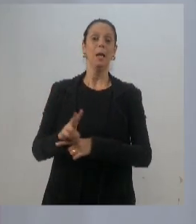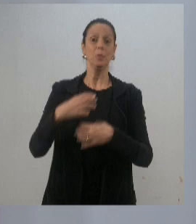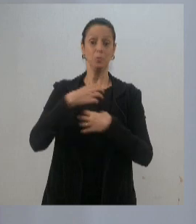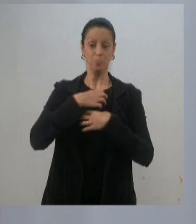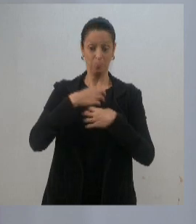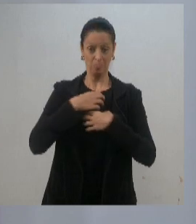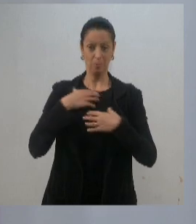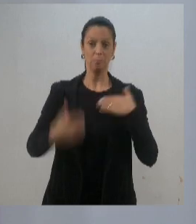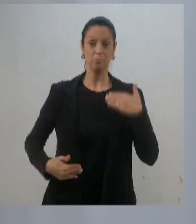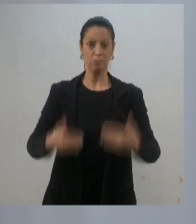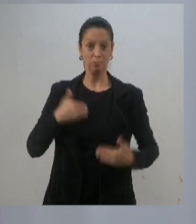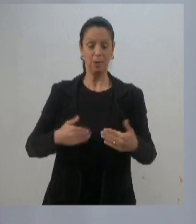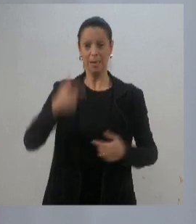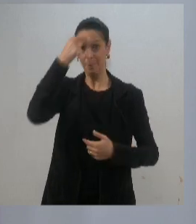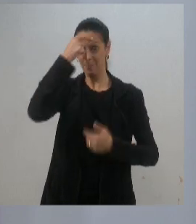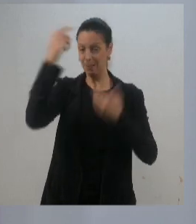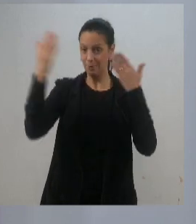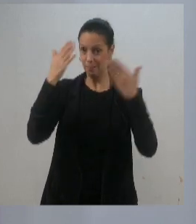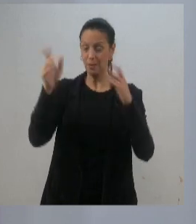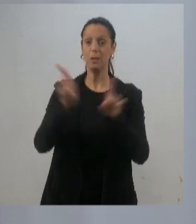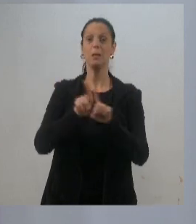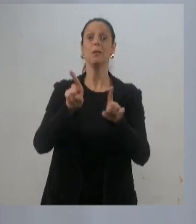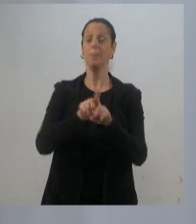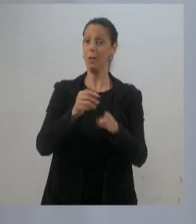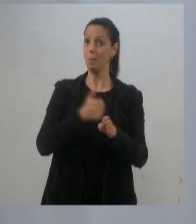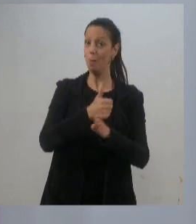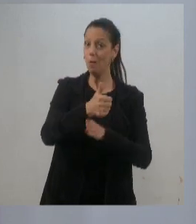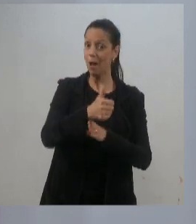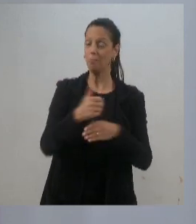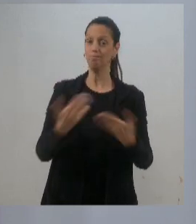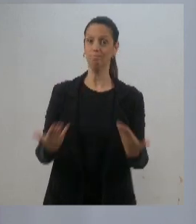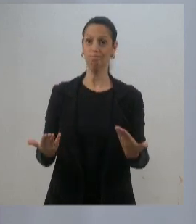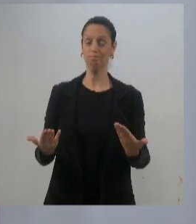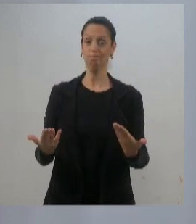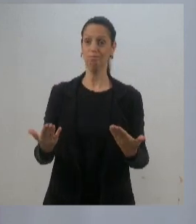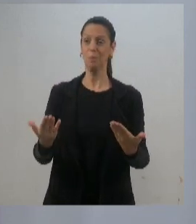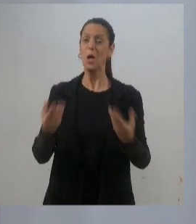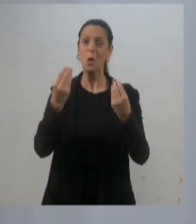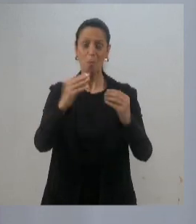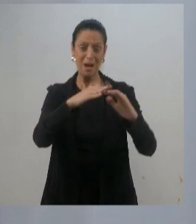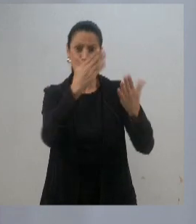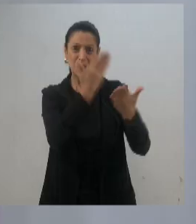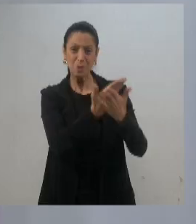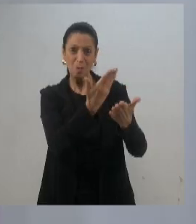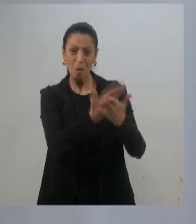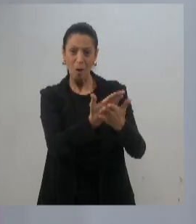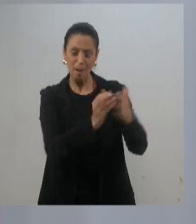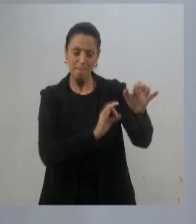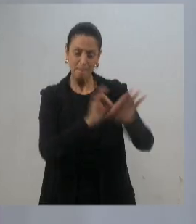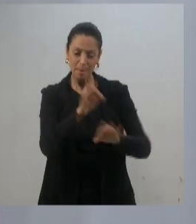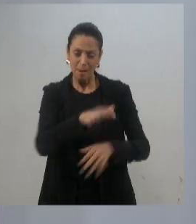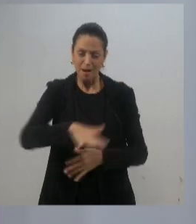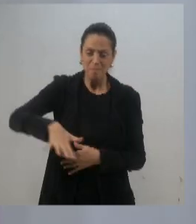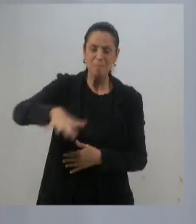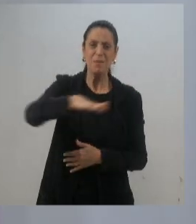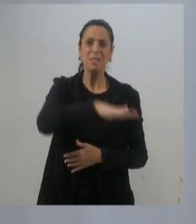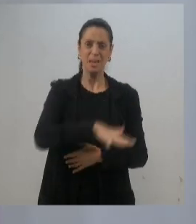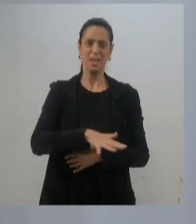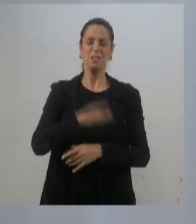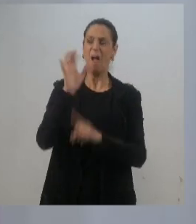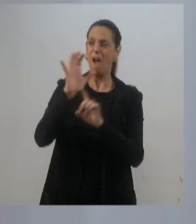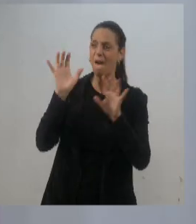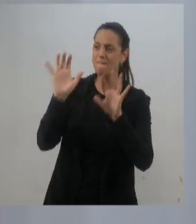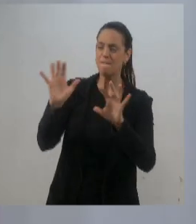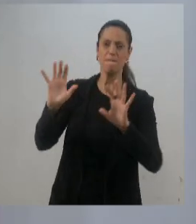física, psíquica e moral. Quando uma escola cria e estimula um ambiente de terror, de